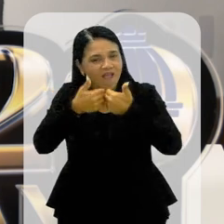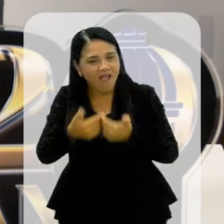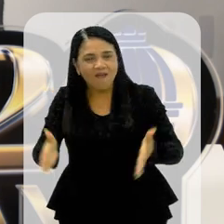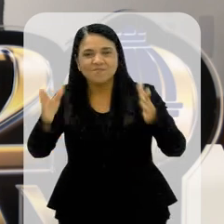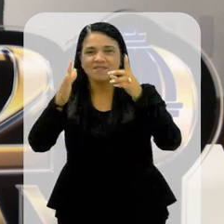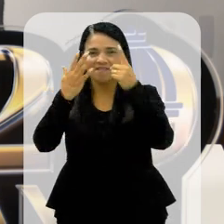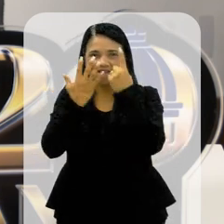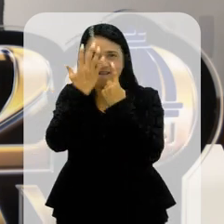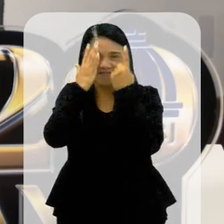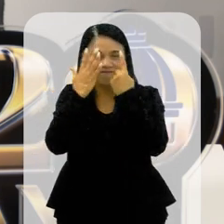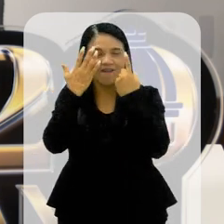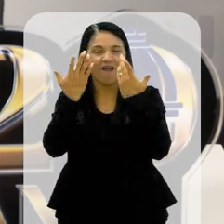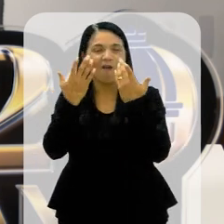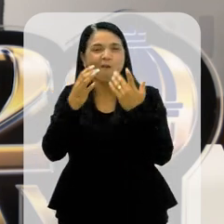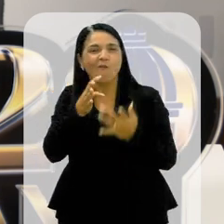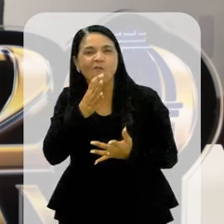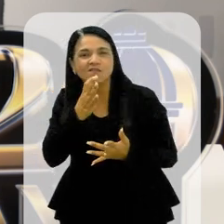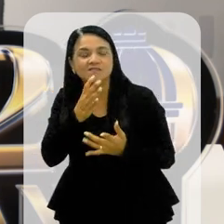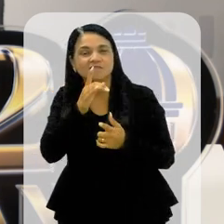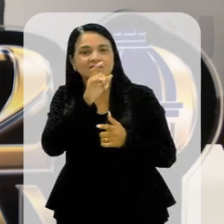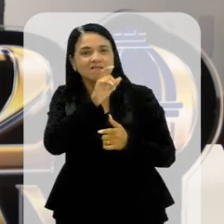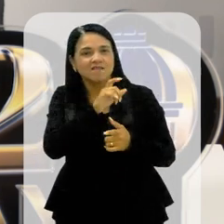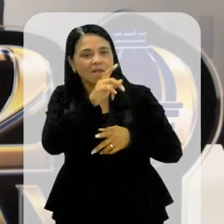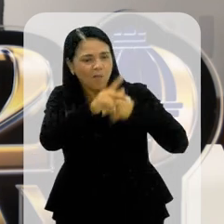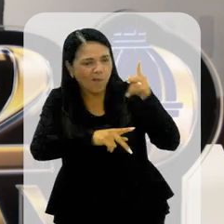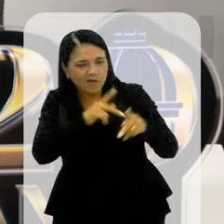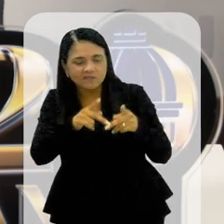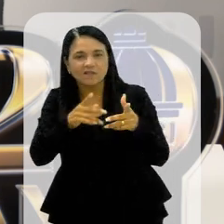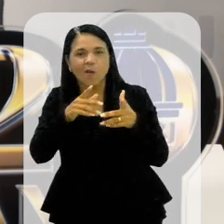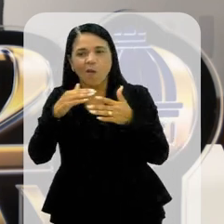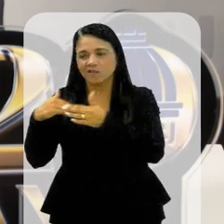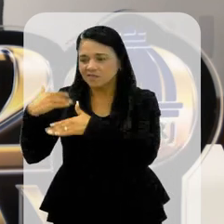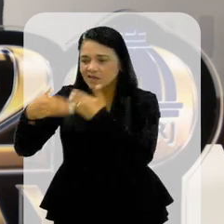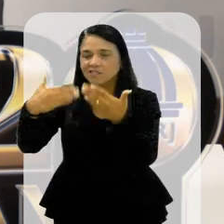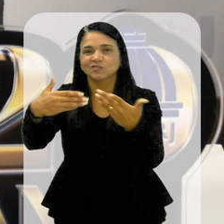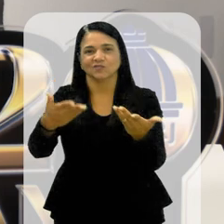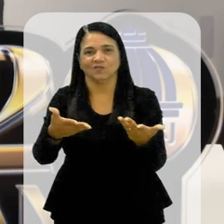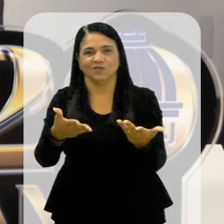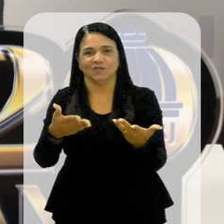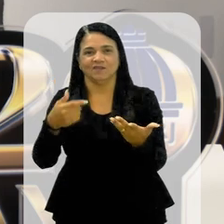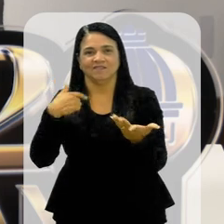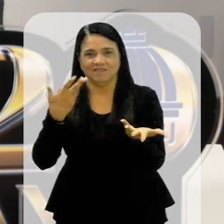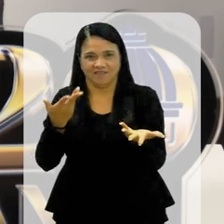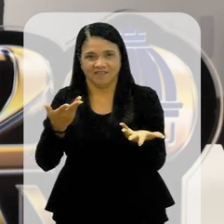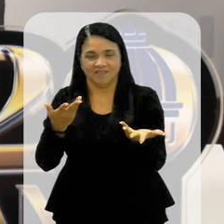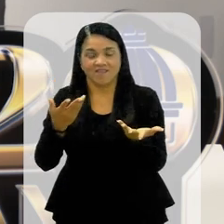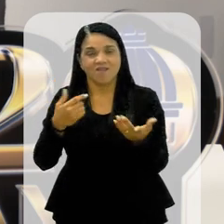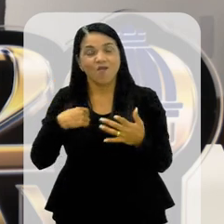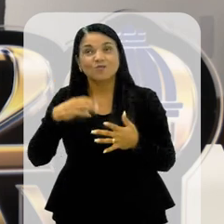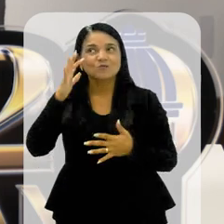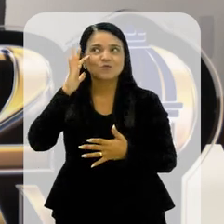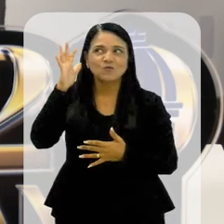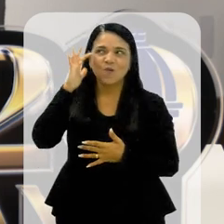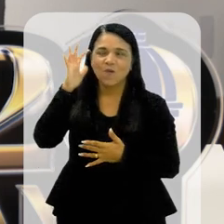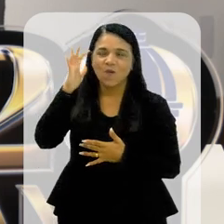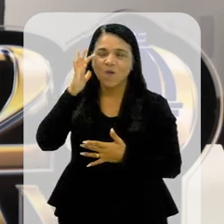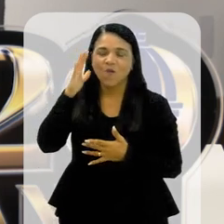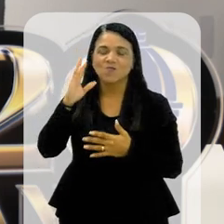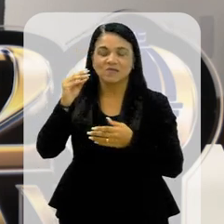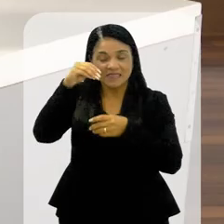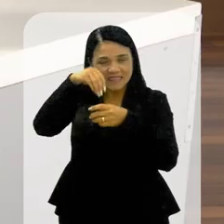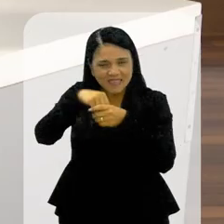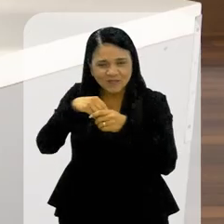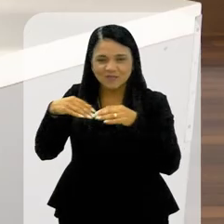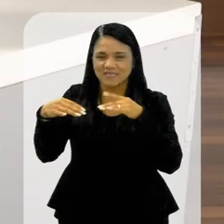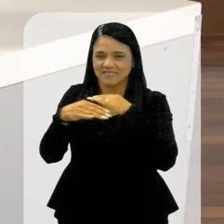carnaval abrir mais para que as pessoas possam conhecer essa trajetória. Eu ainda sonho com esse dia, eu espero